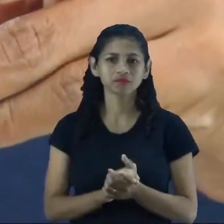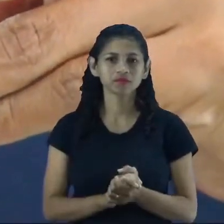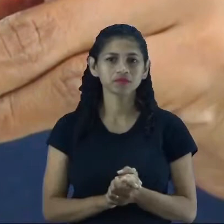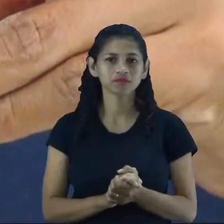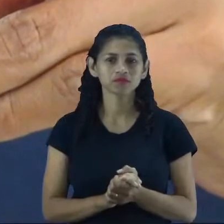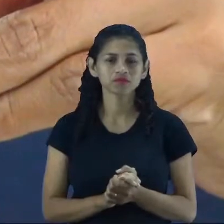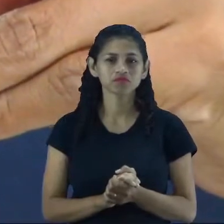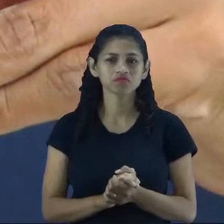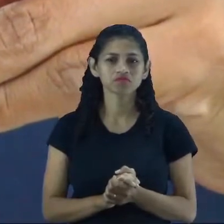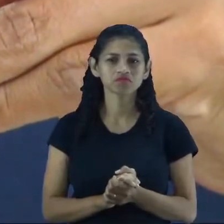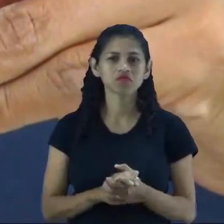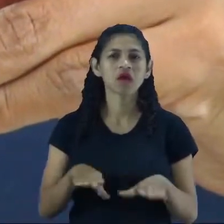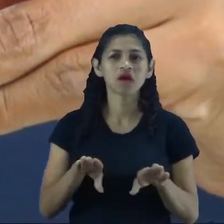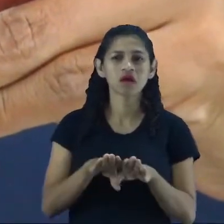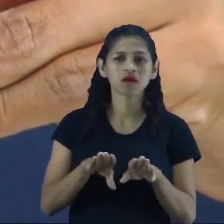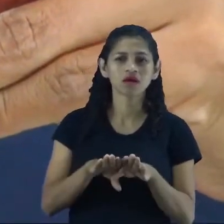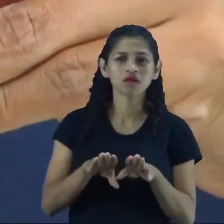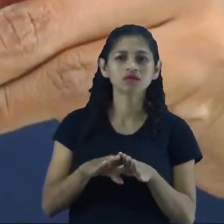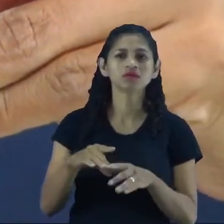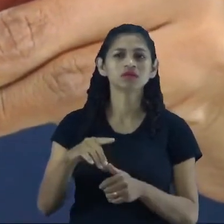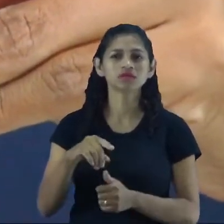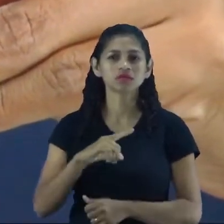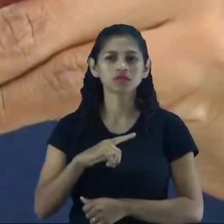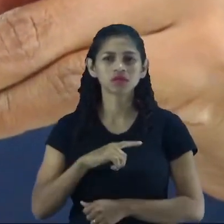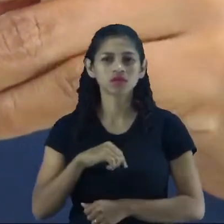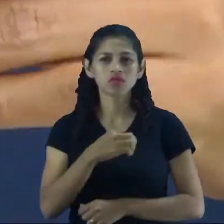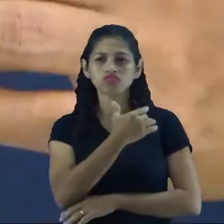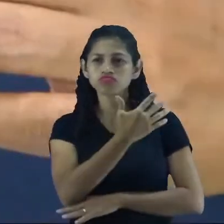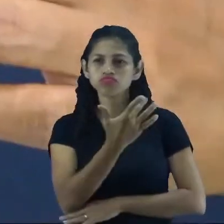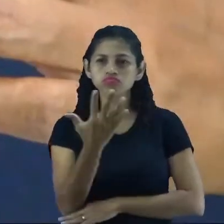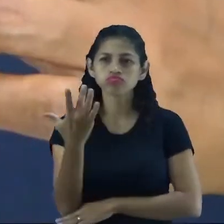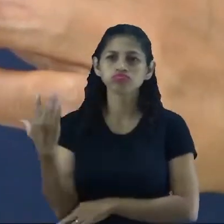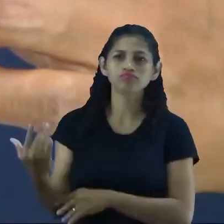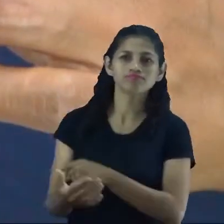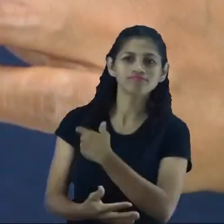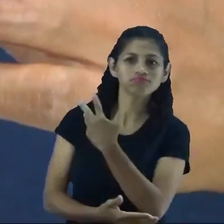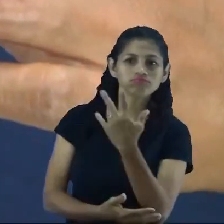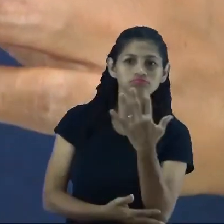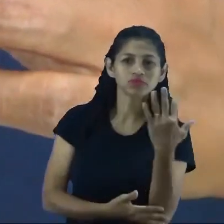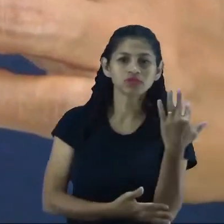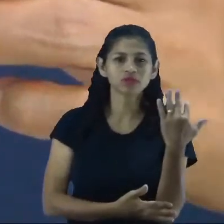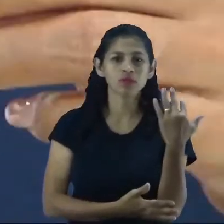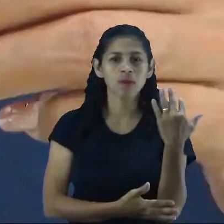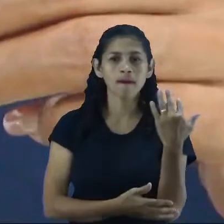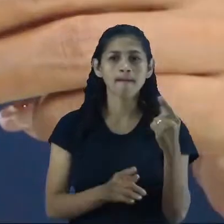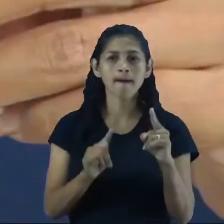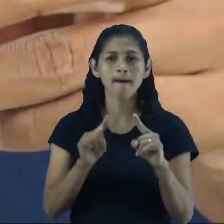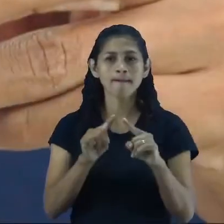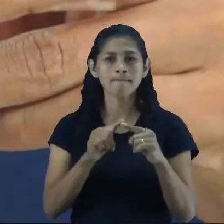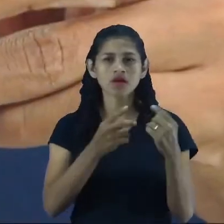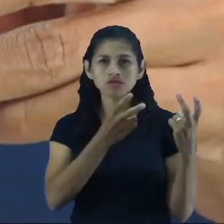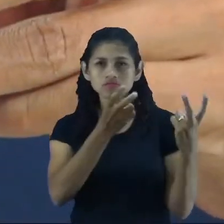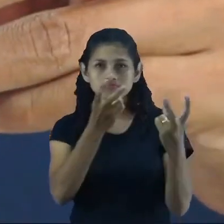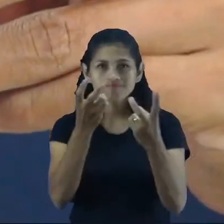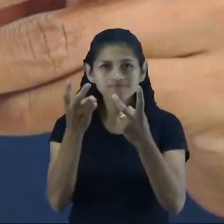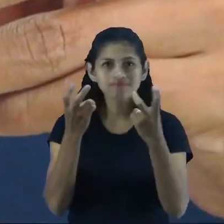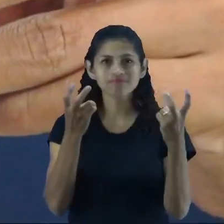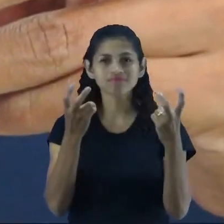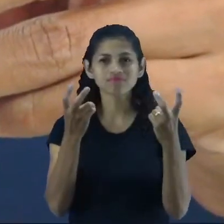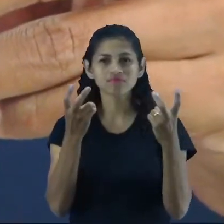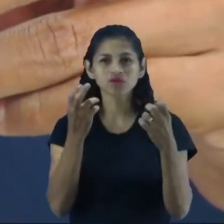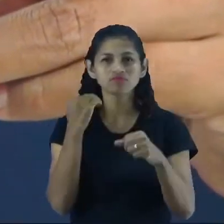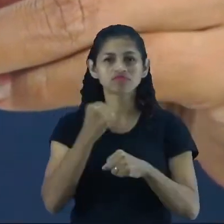Também temos bastante elemento da natureza. Mas bem aqui, olha só, o que a gente consegue perceber? Aqui nós temos uma